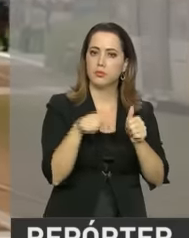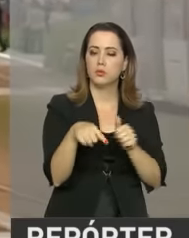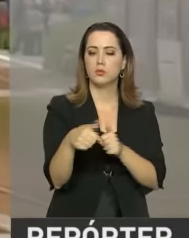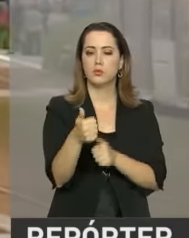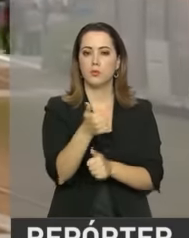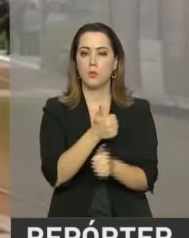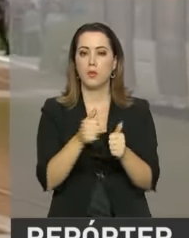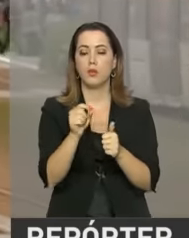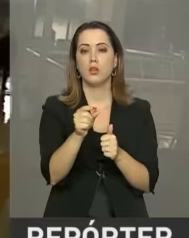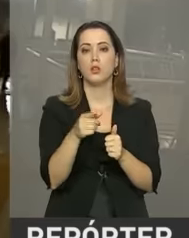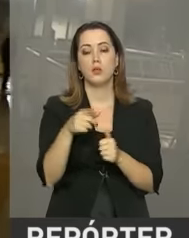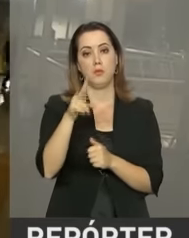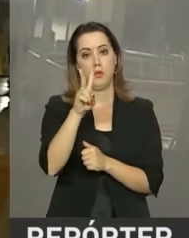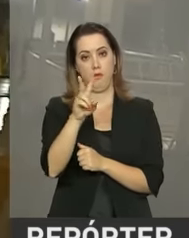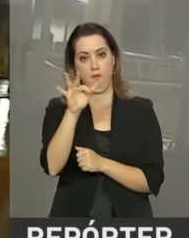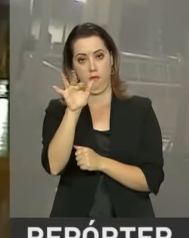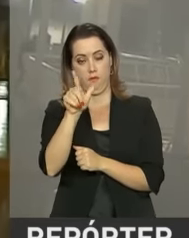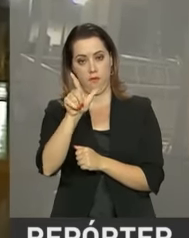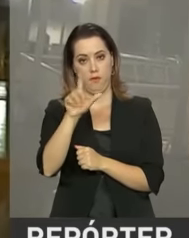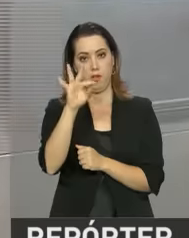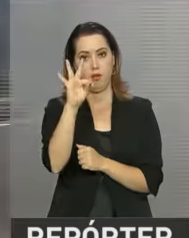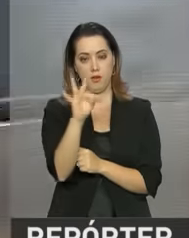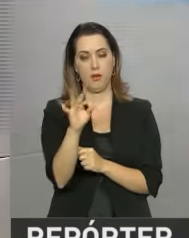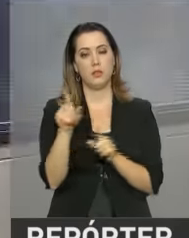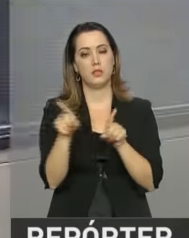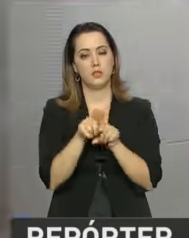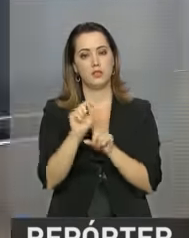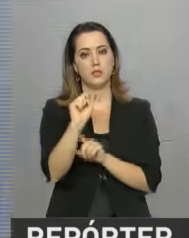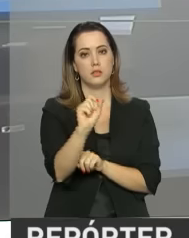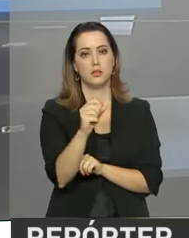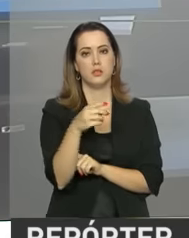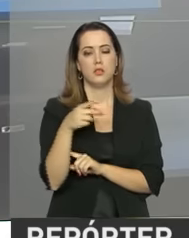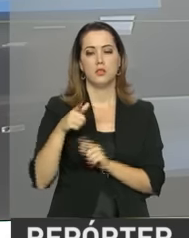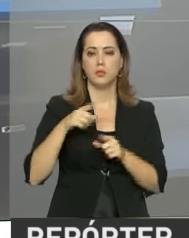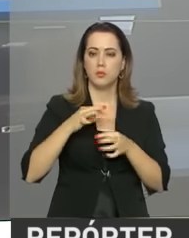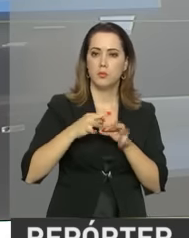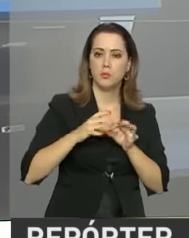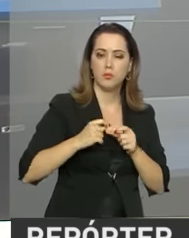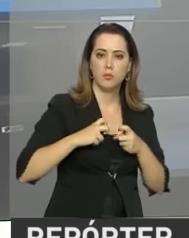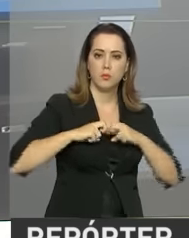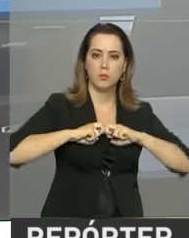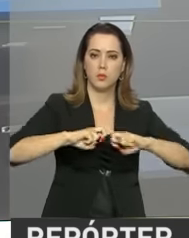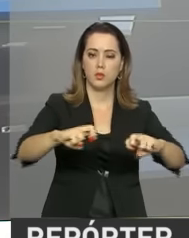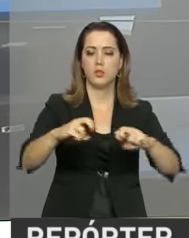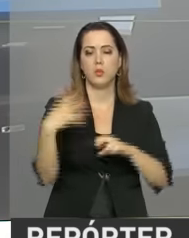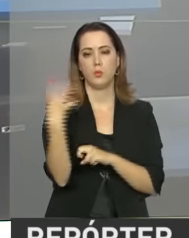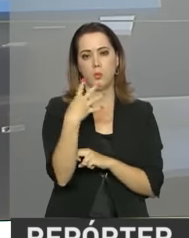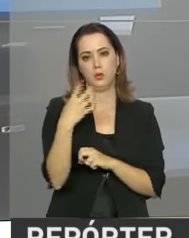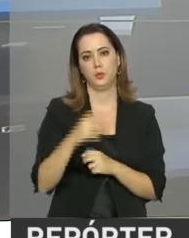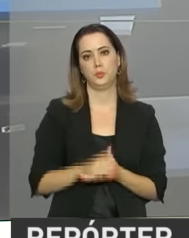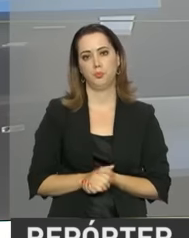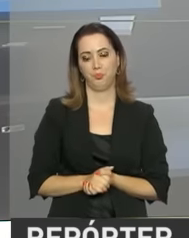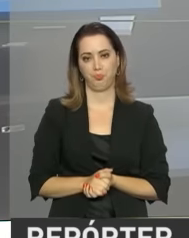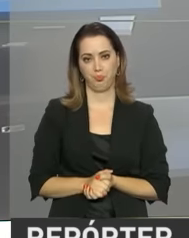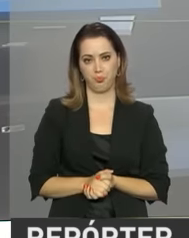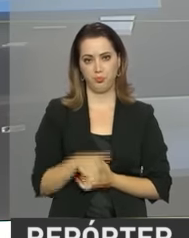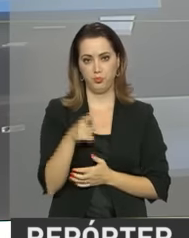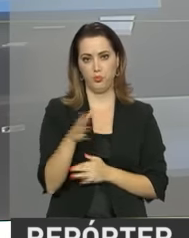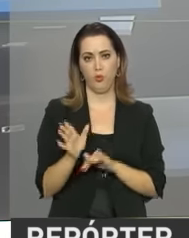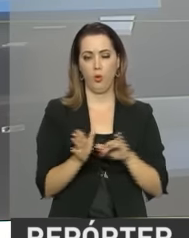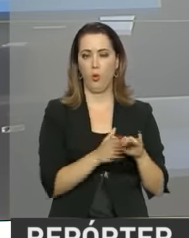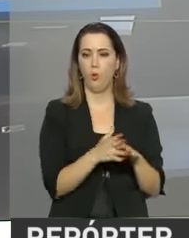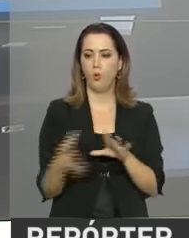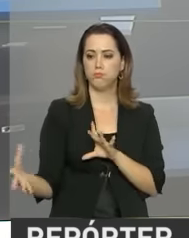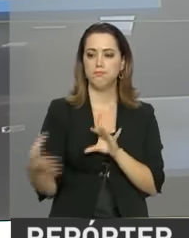do VLT Rio e da linha quatro do metrô no Rio de Janeiro fortes parceiros comerciais Brasil e China